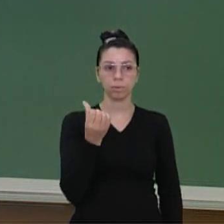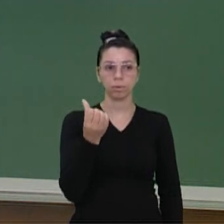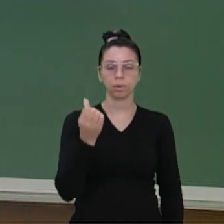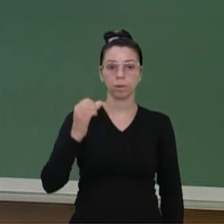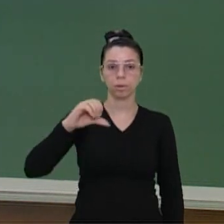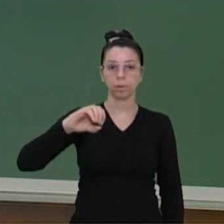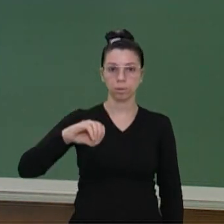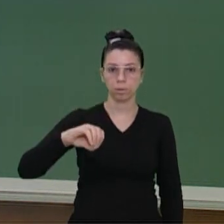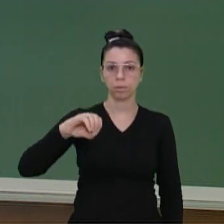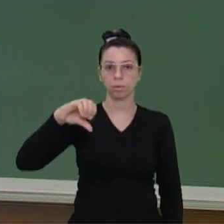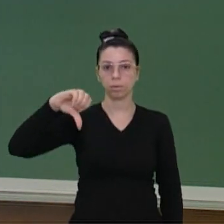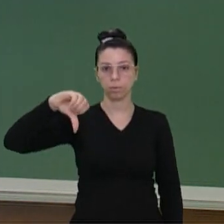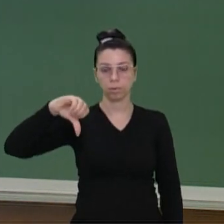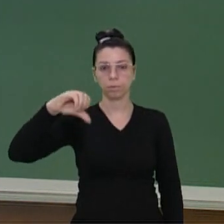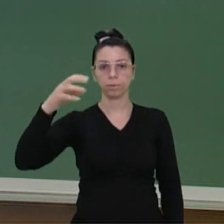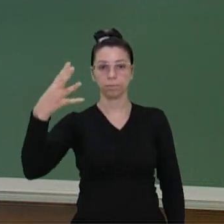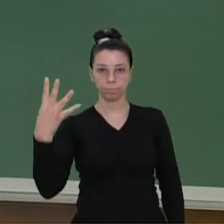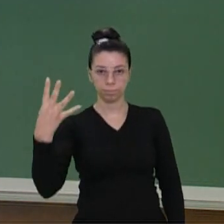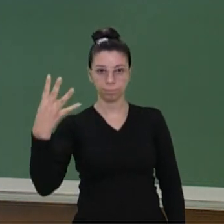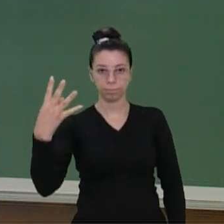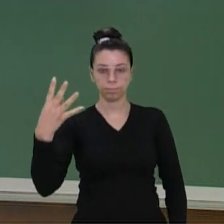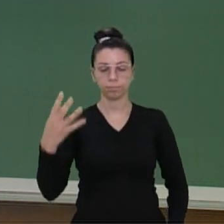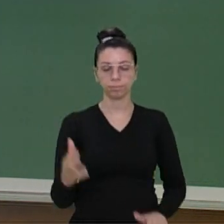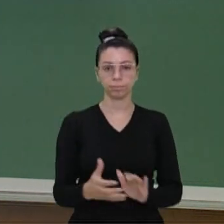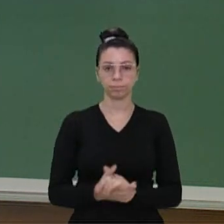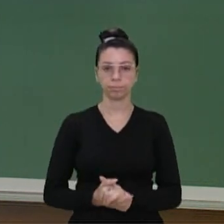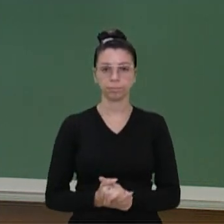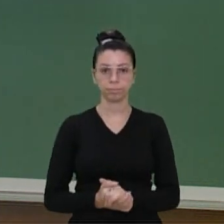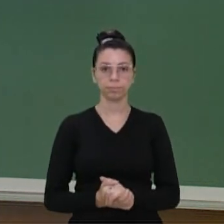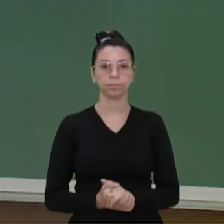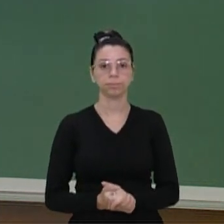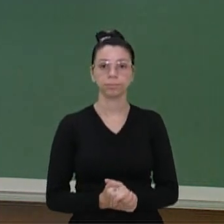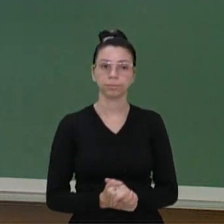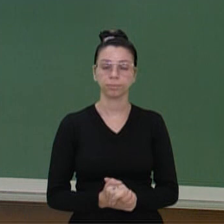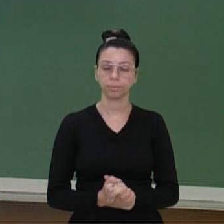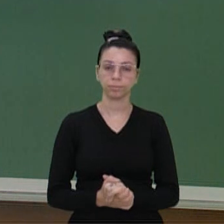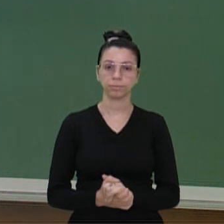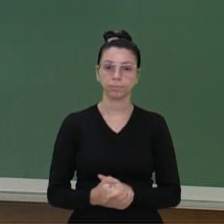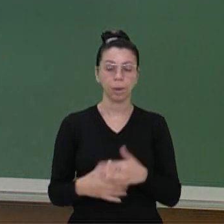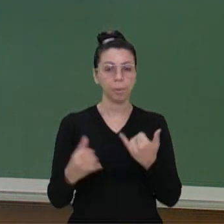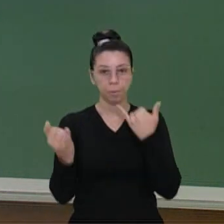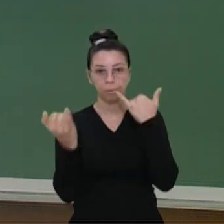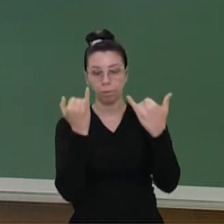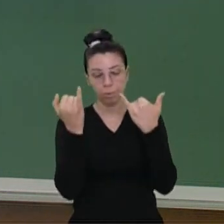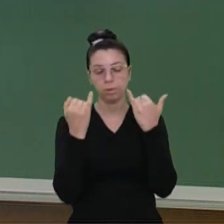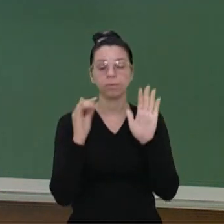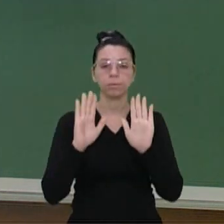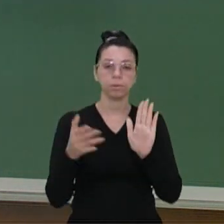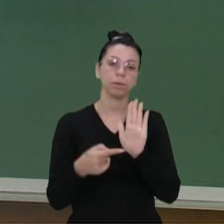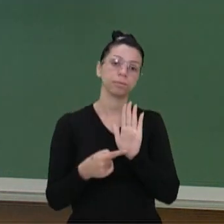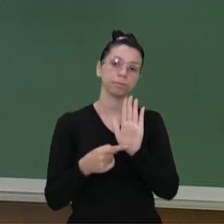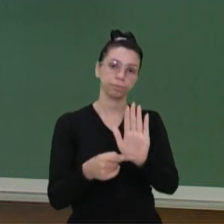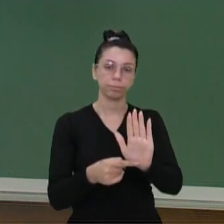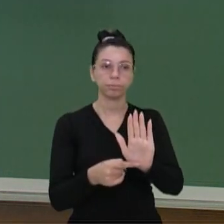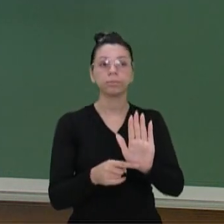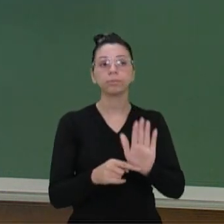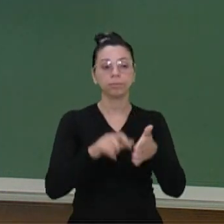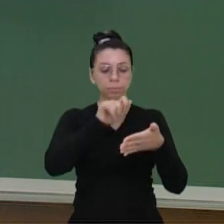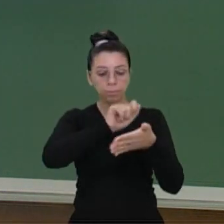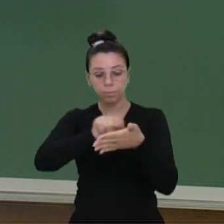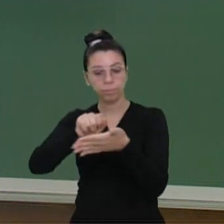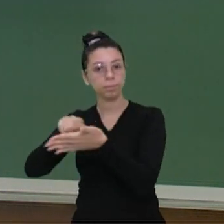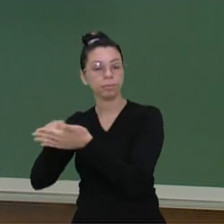1,6094 como o valor desse log de 5 na base E. Bem, dados apresentados, vamos para a solução. Escreve a equação